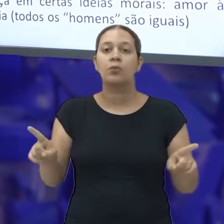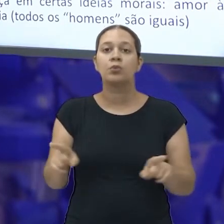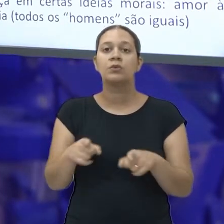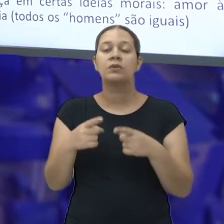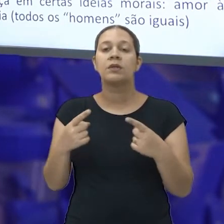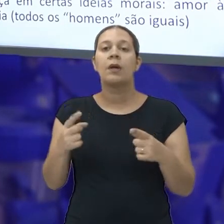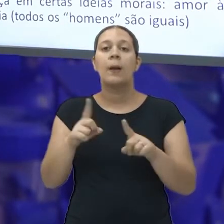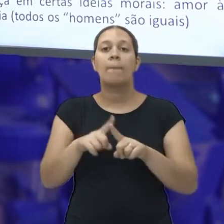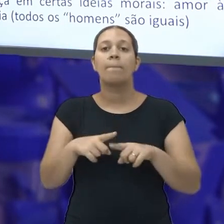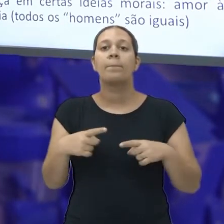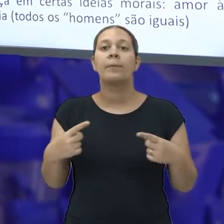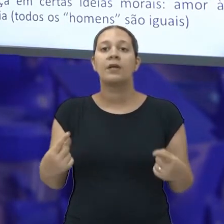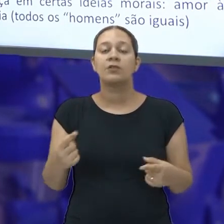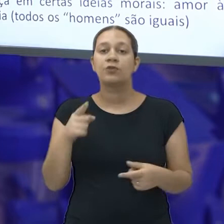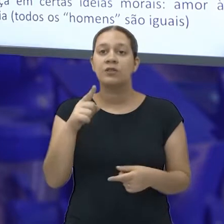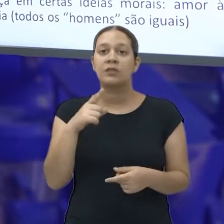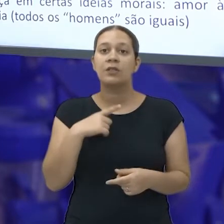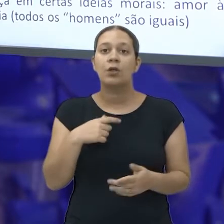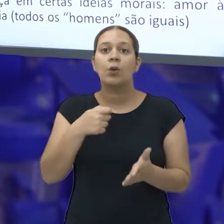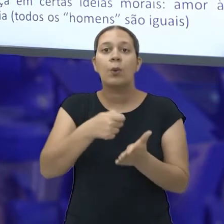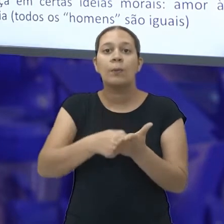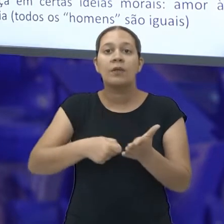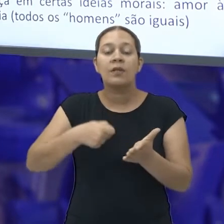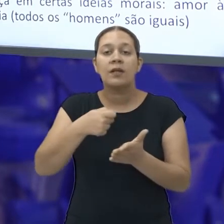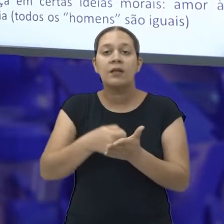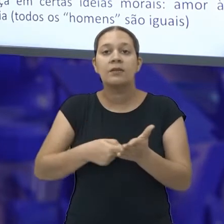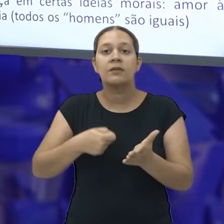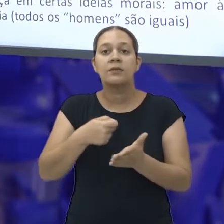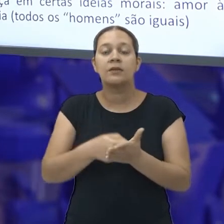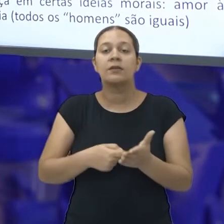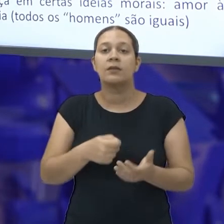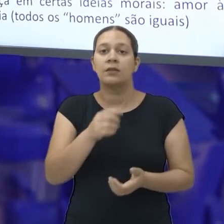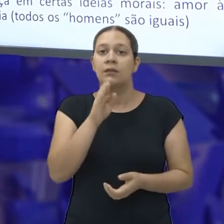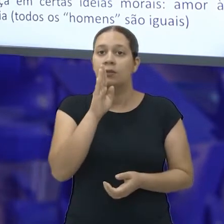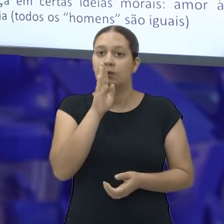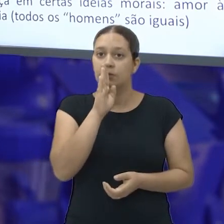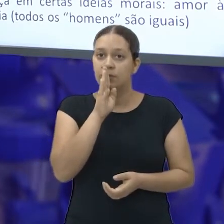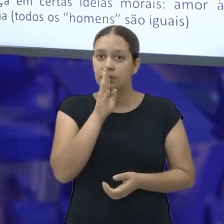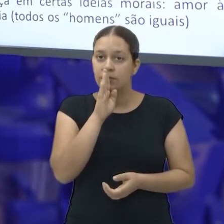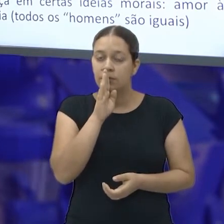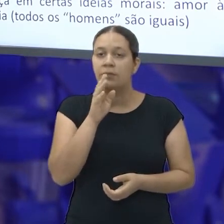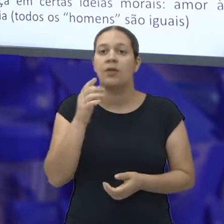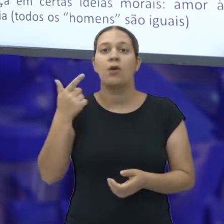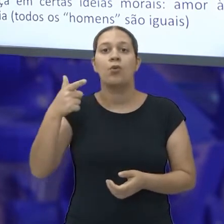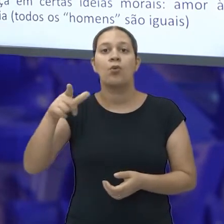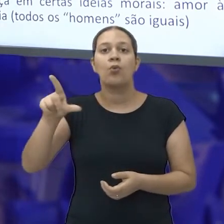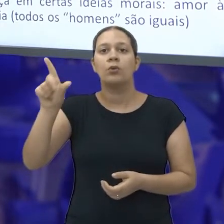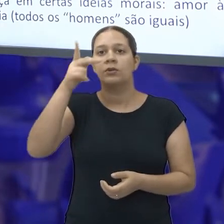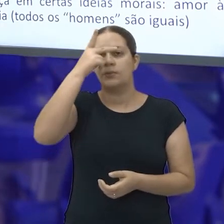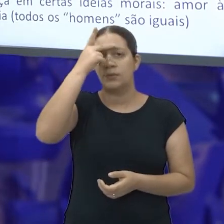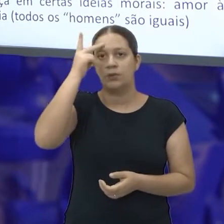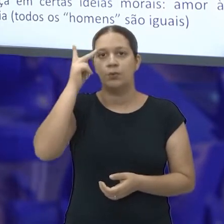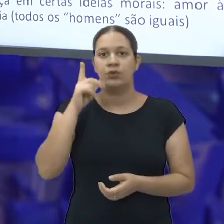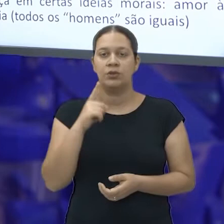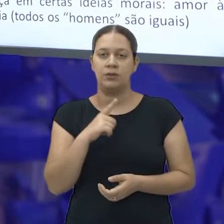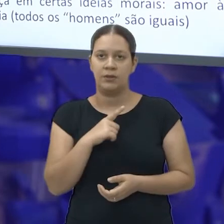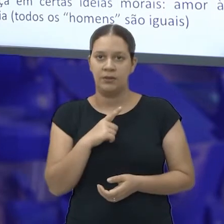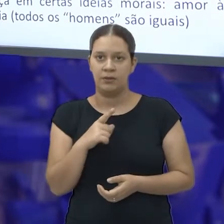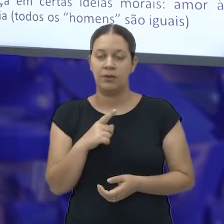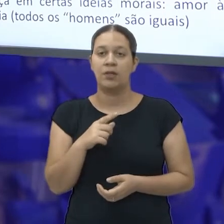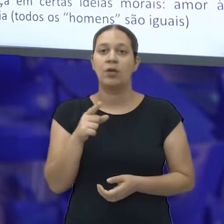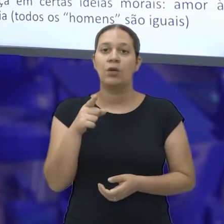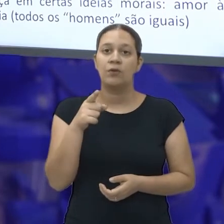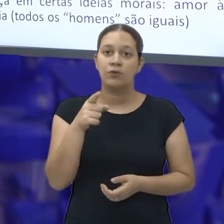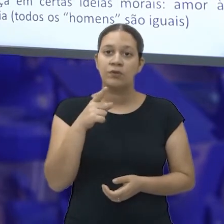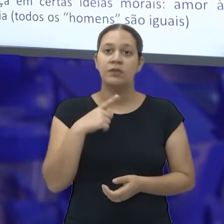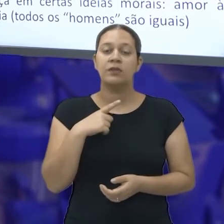obrigação de respeitar o direito ao silêncio que as outras pessoas possuem. Ora, se